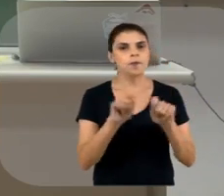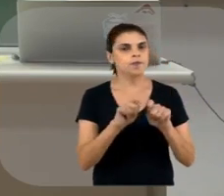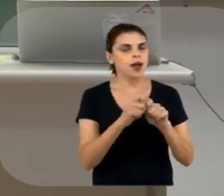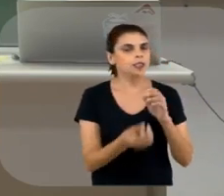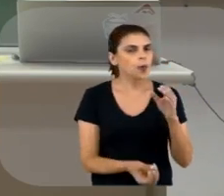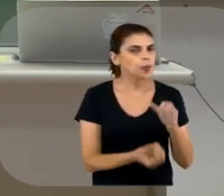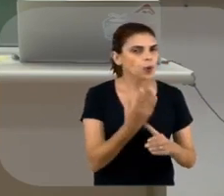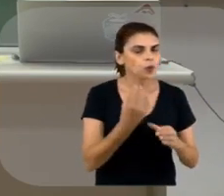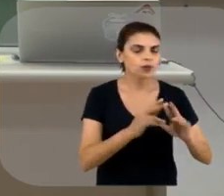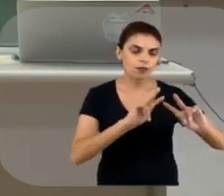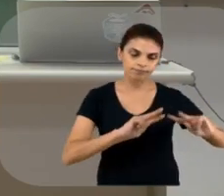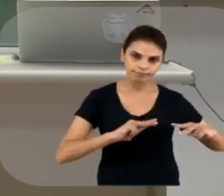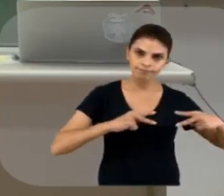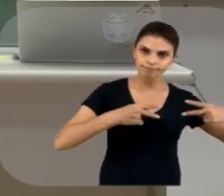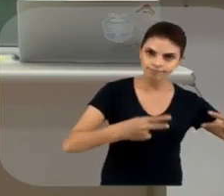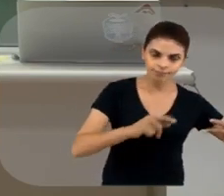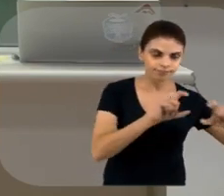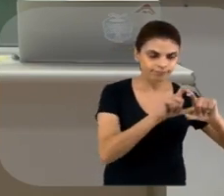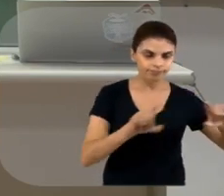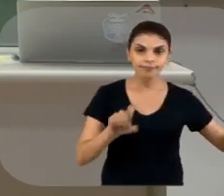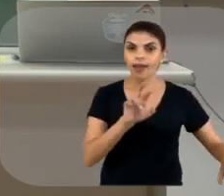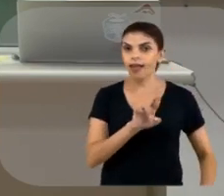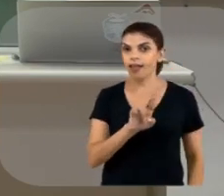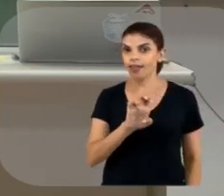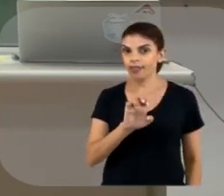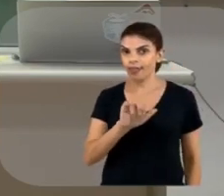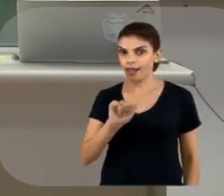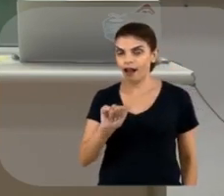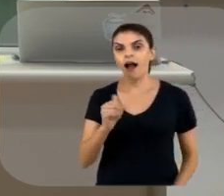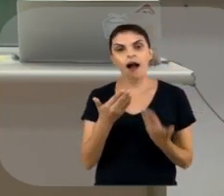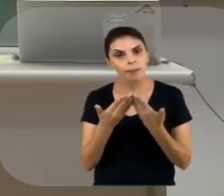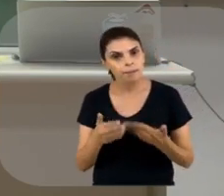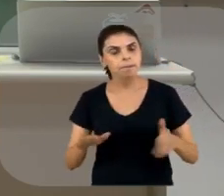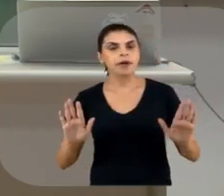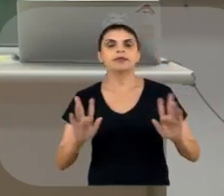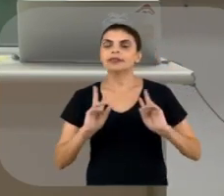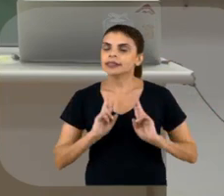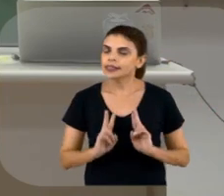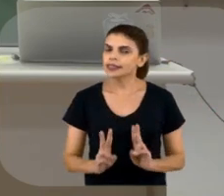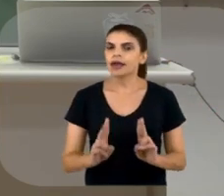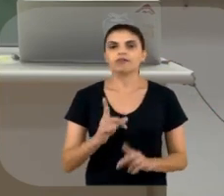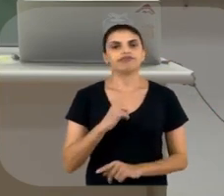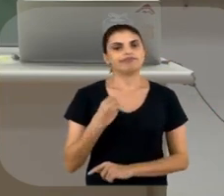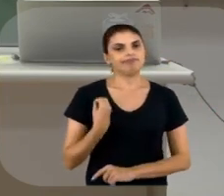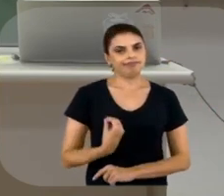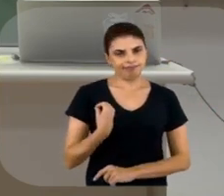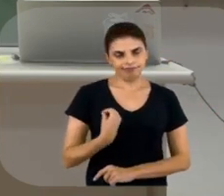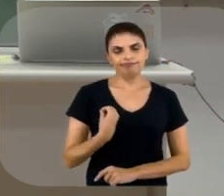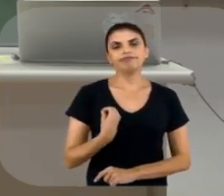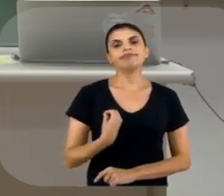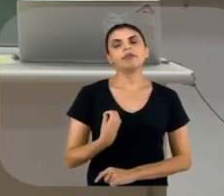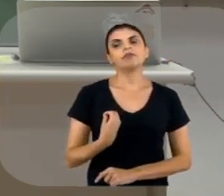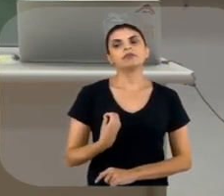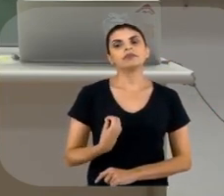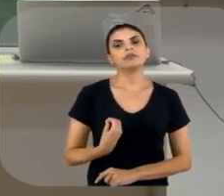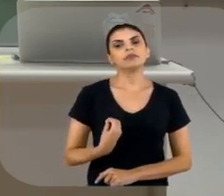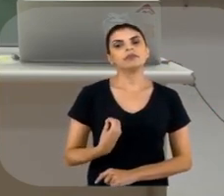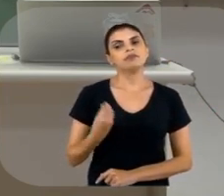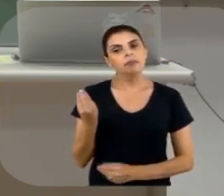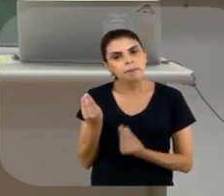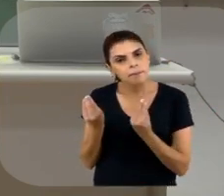que a gente produz é em acesso aberto, e então para isso também tudo que a